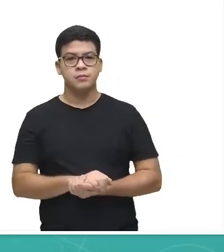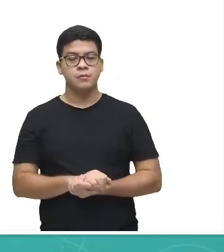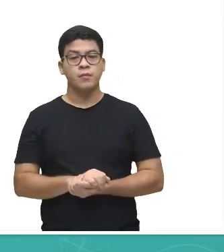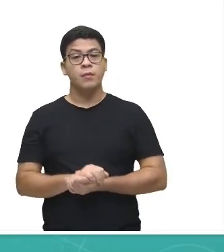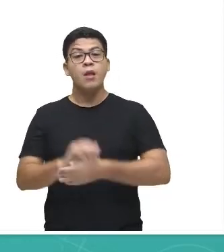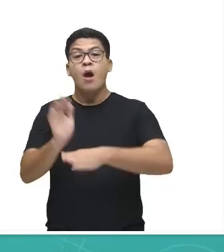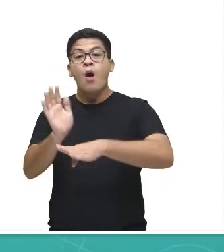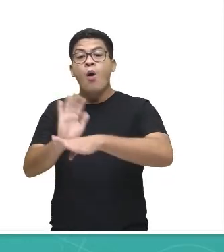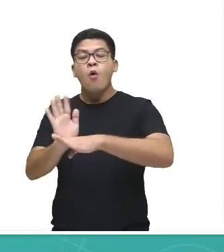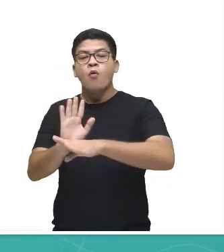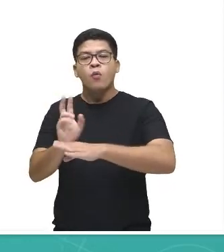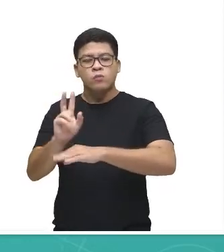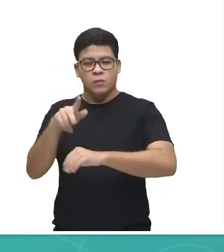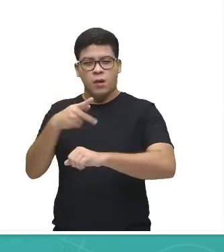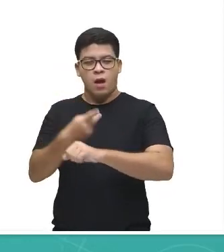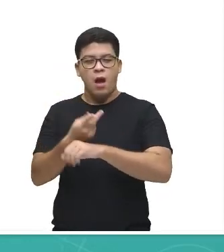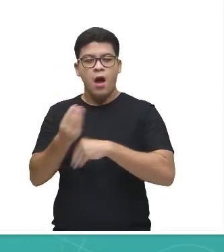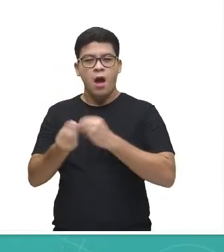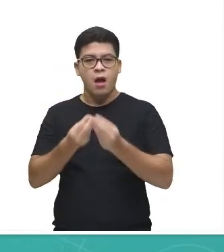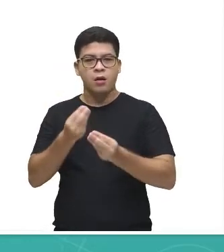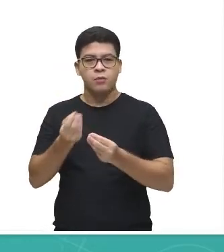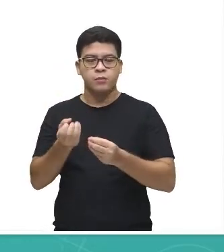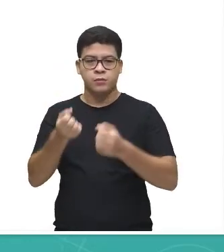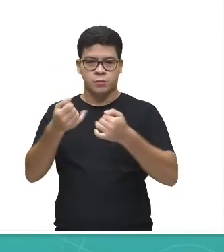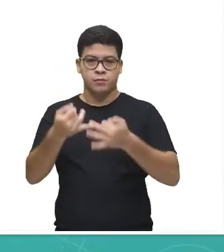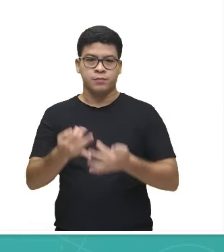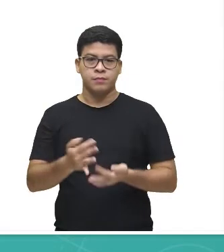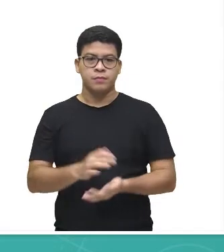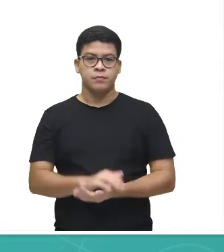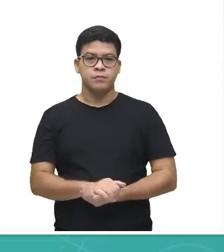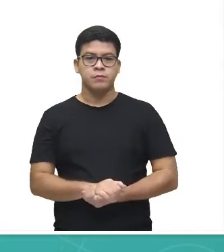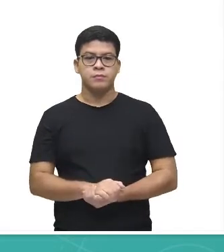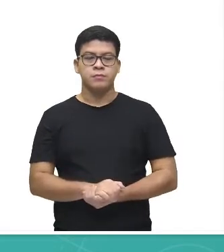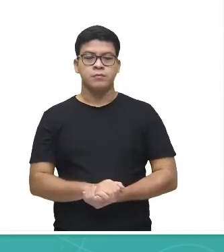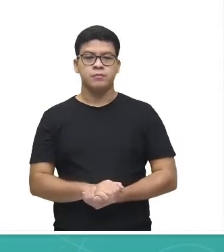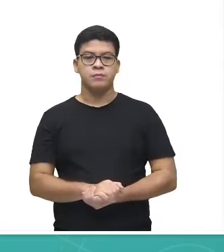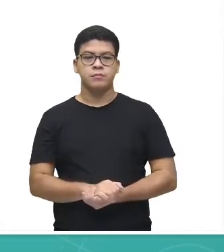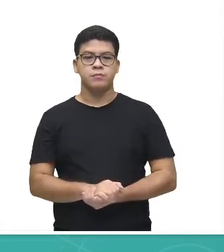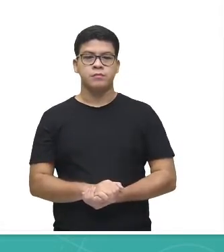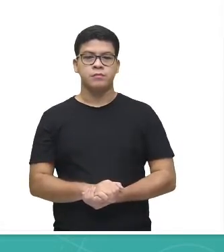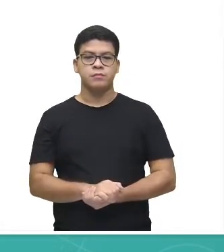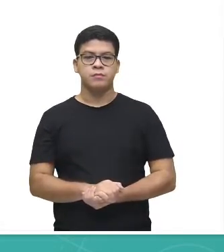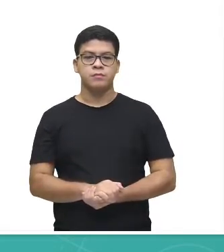algoritmo da subtração. Como é que a gente faz a subtração? Vamos dar uma olhada.